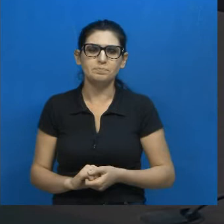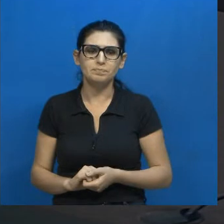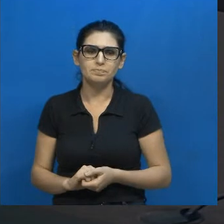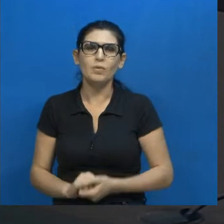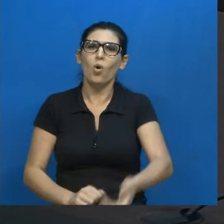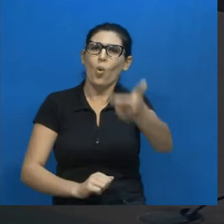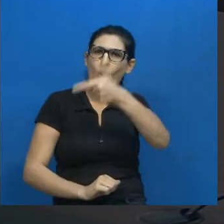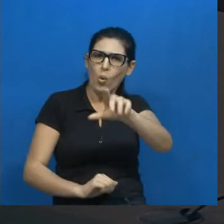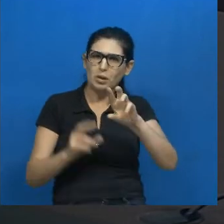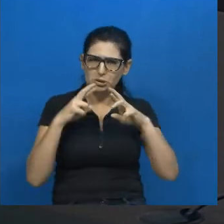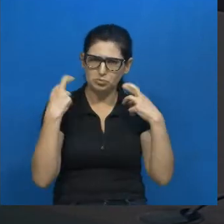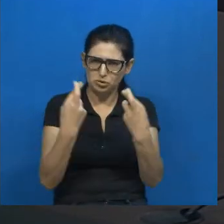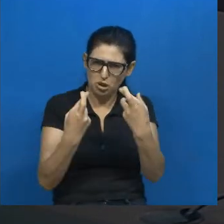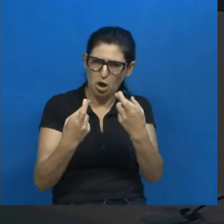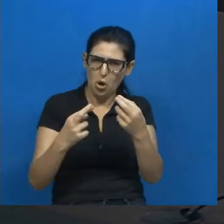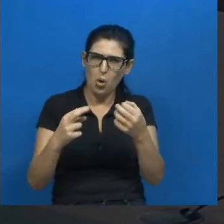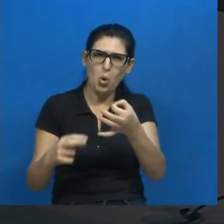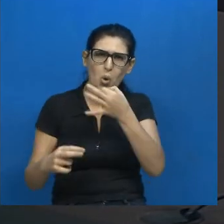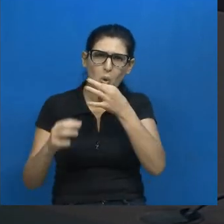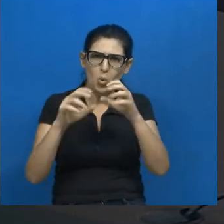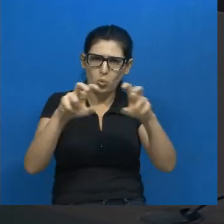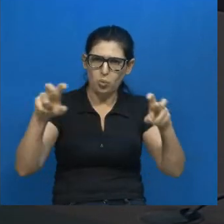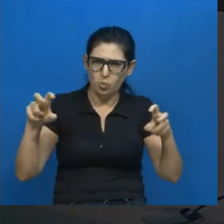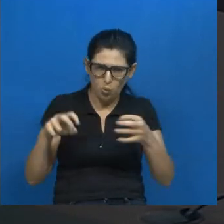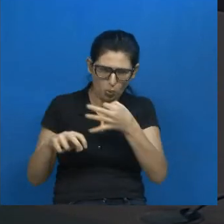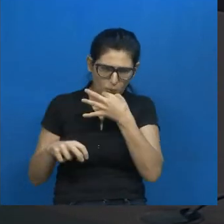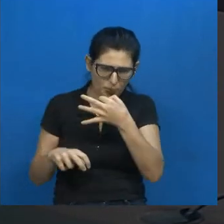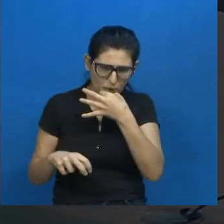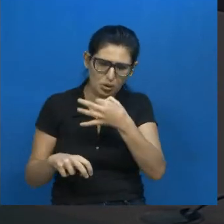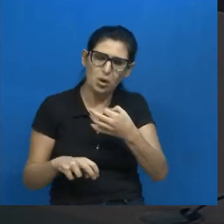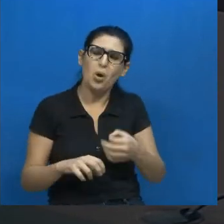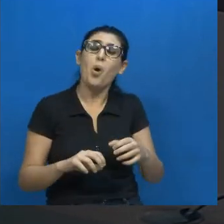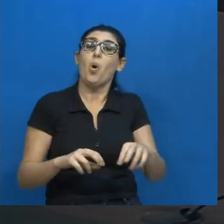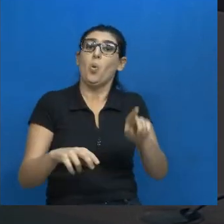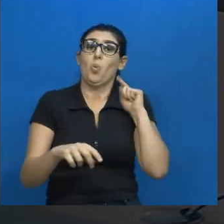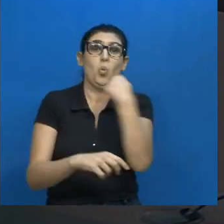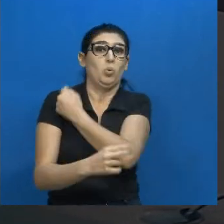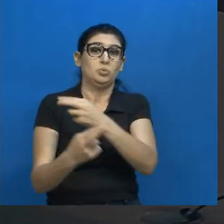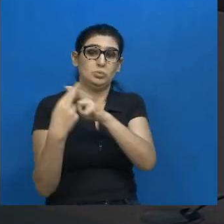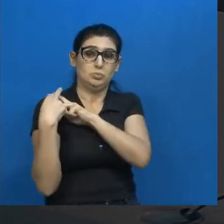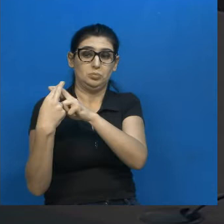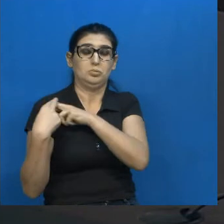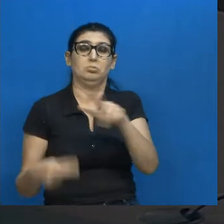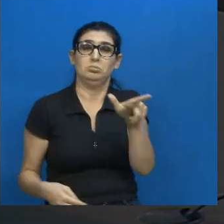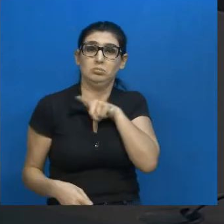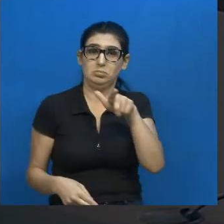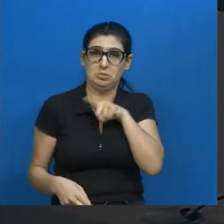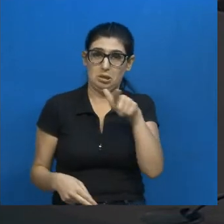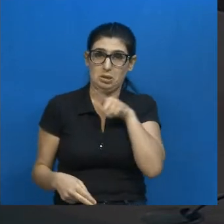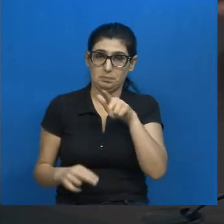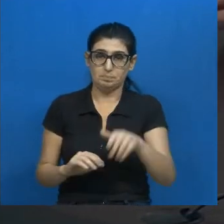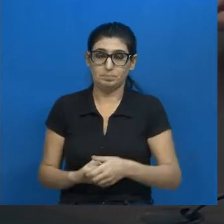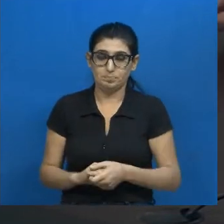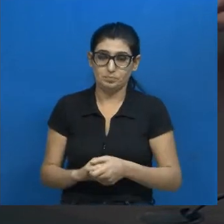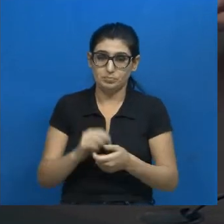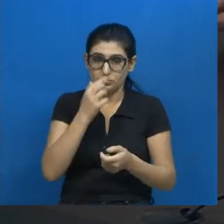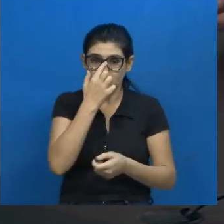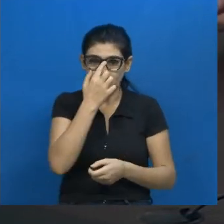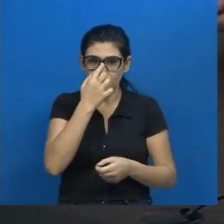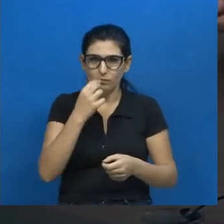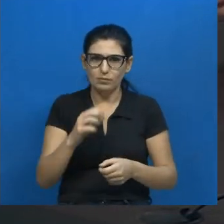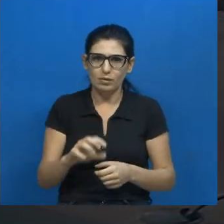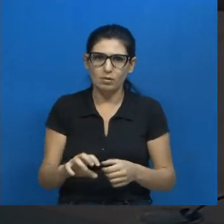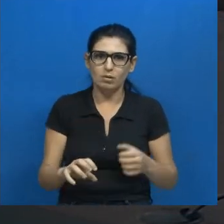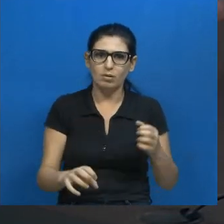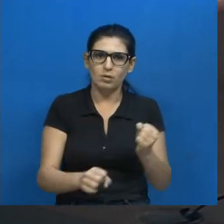outra audiência, nós temos a responsabilidade, até inclusive mesmo, de não estar 5 vereadores